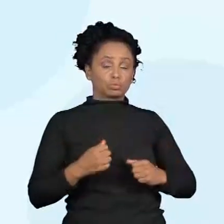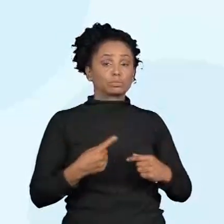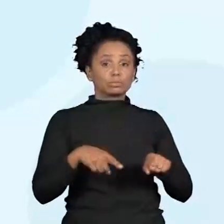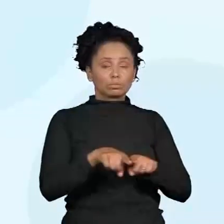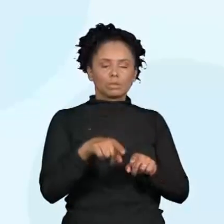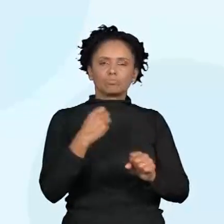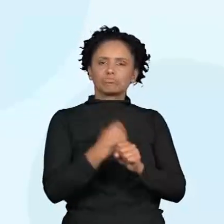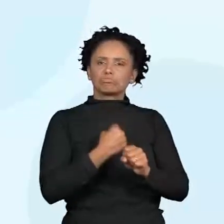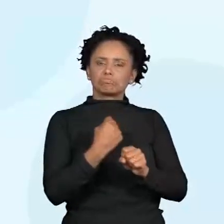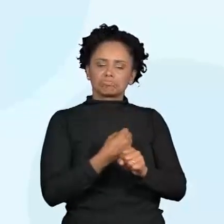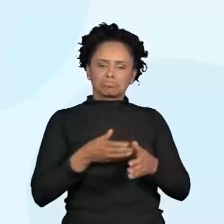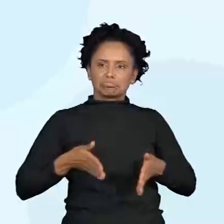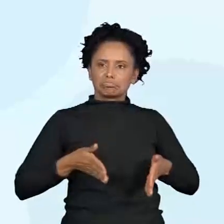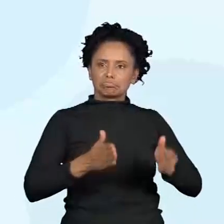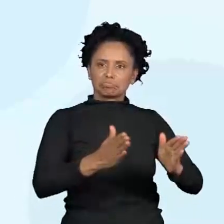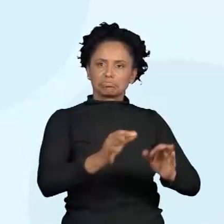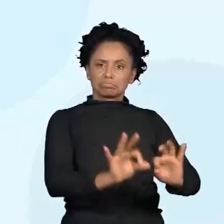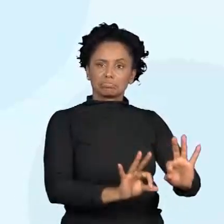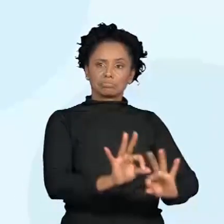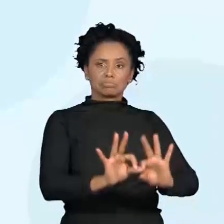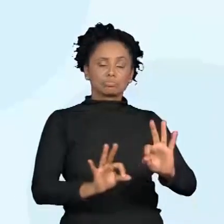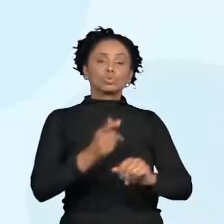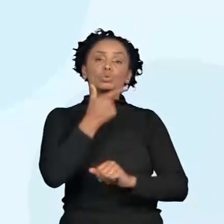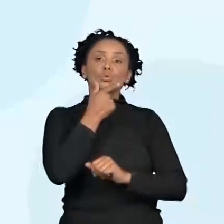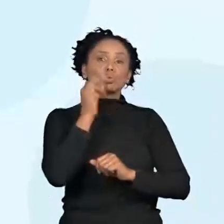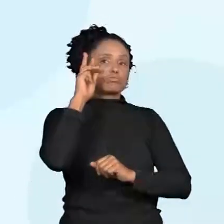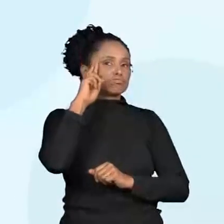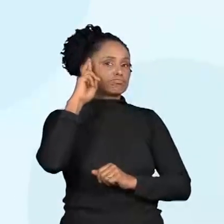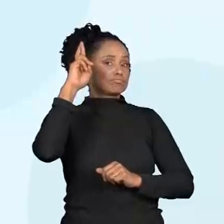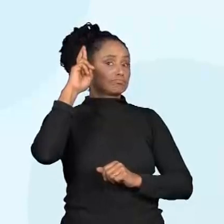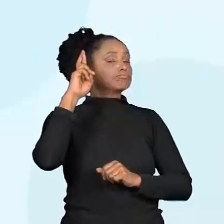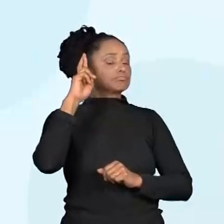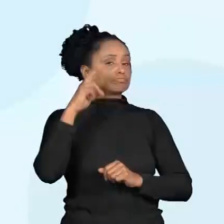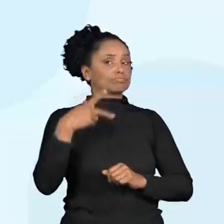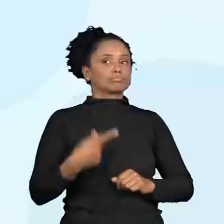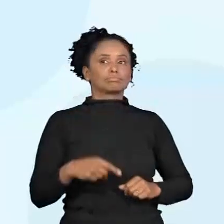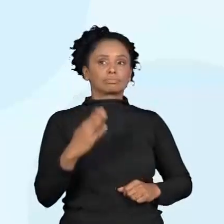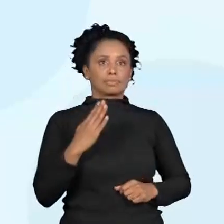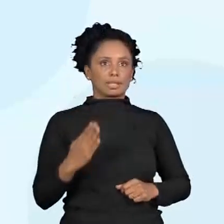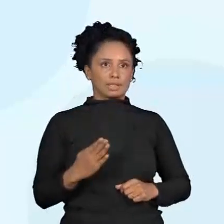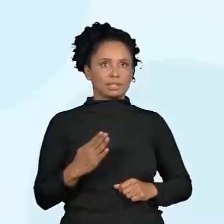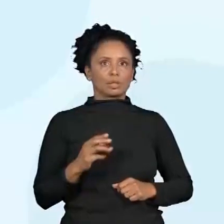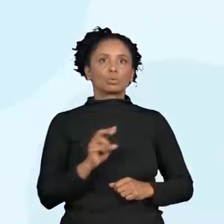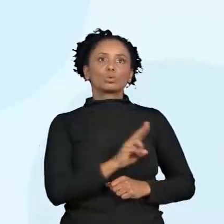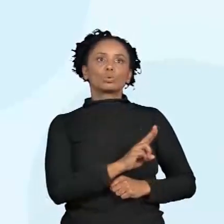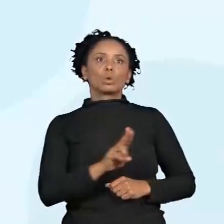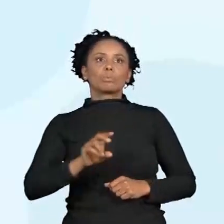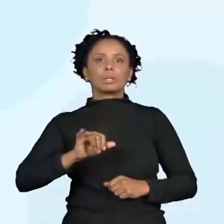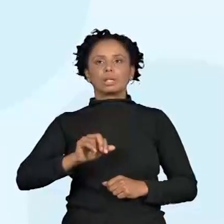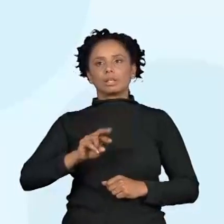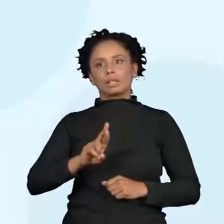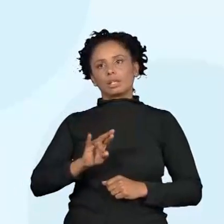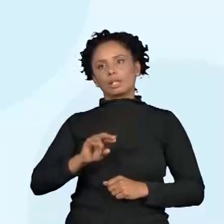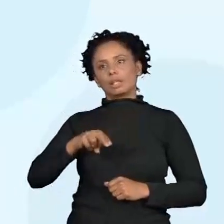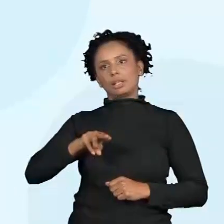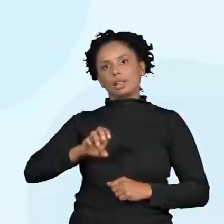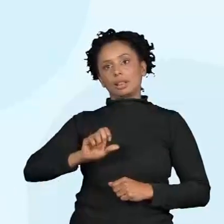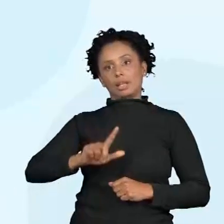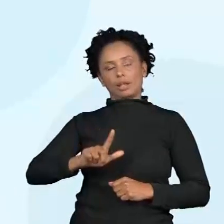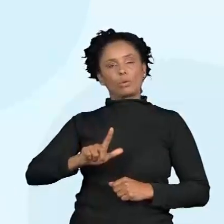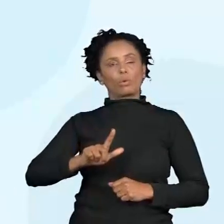empresário brasileiro Irineu Evangelista de Souza, o Barão